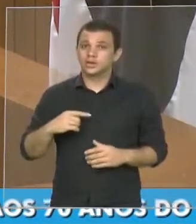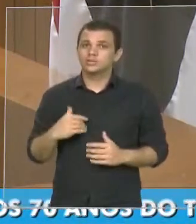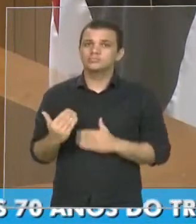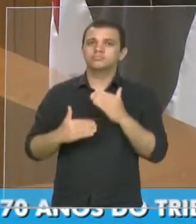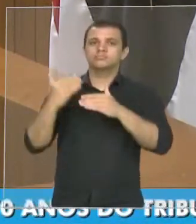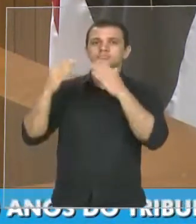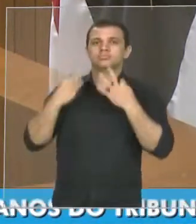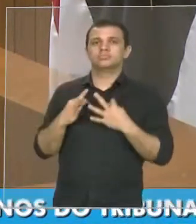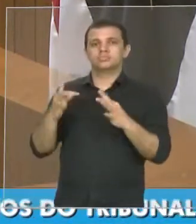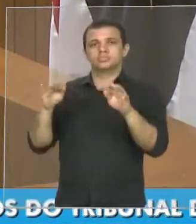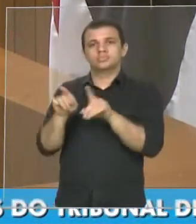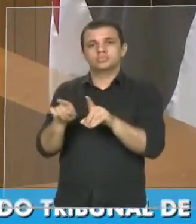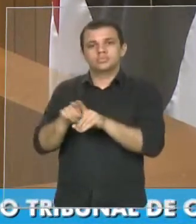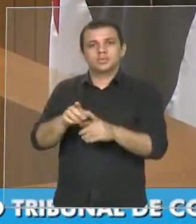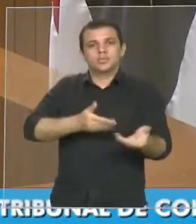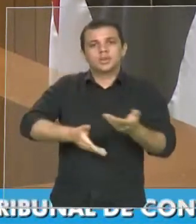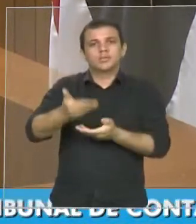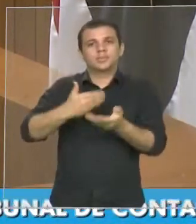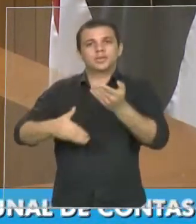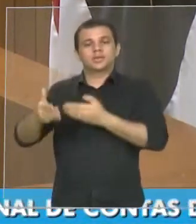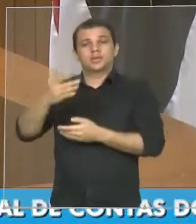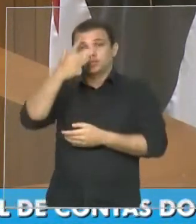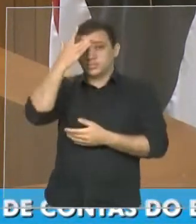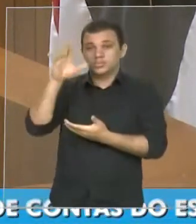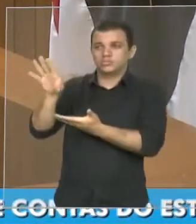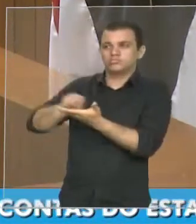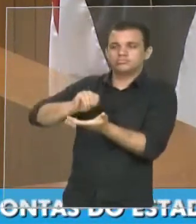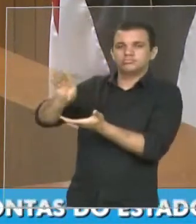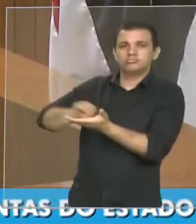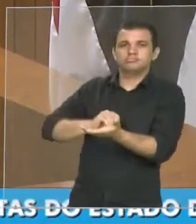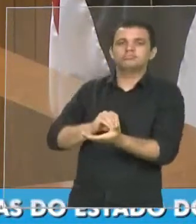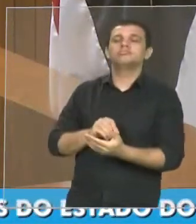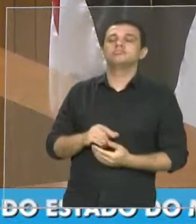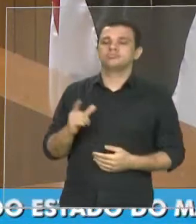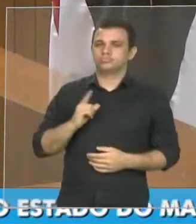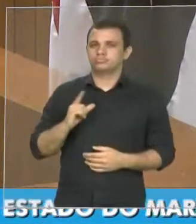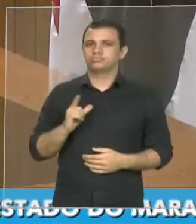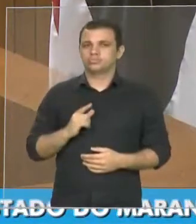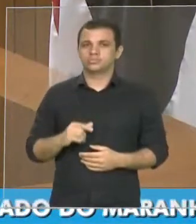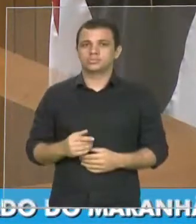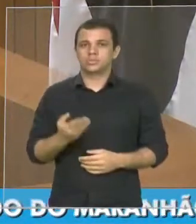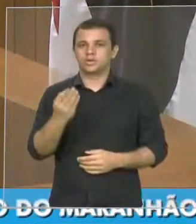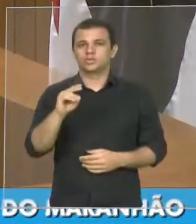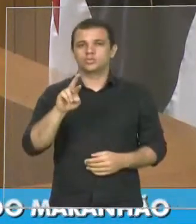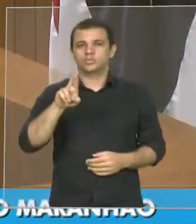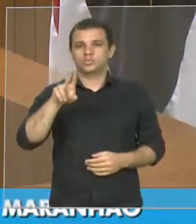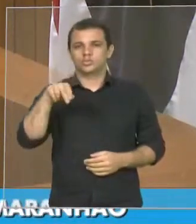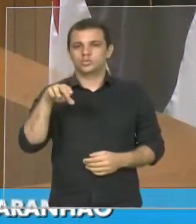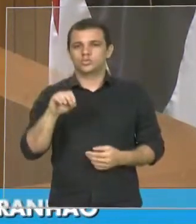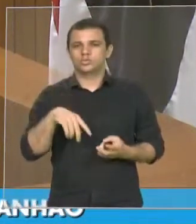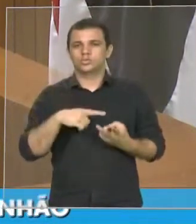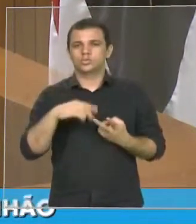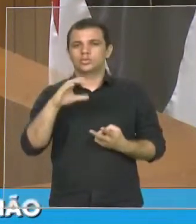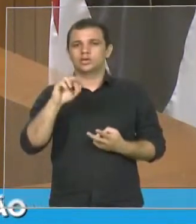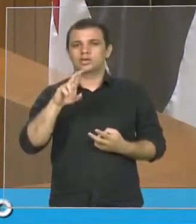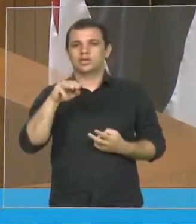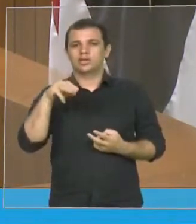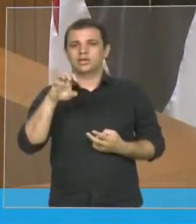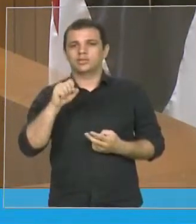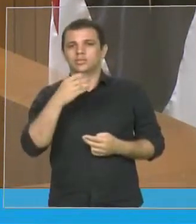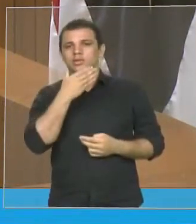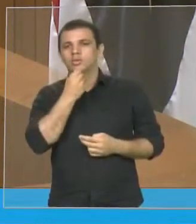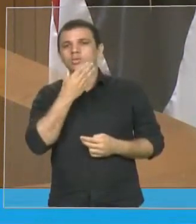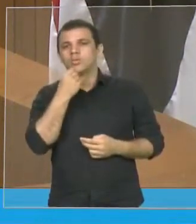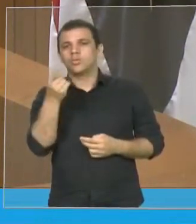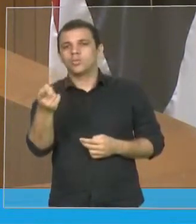e muitas vezes copiadas. Eu estou vendo aqui o Bruno, a doutora Carmen, o homem que é fera na tecnologia do TCE, todos os servidores, que eu